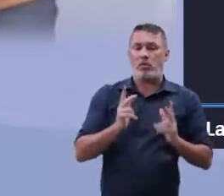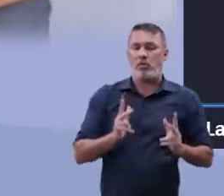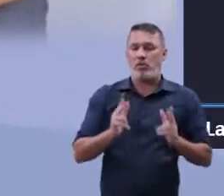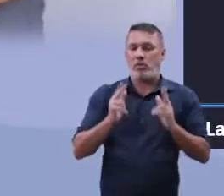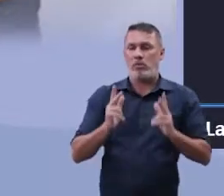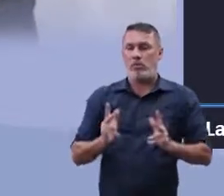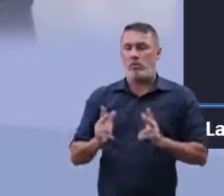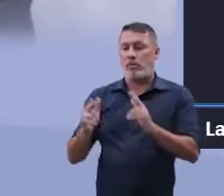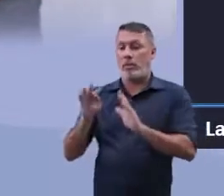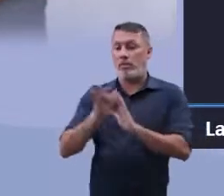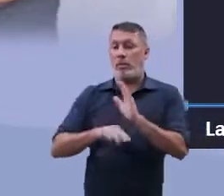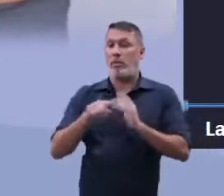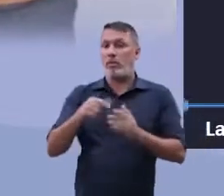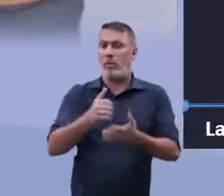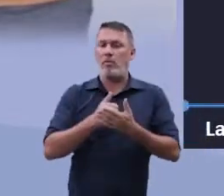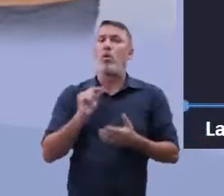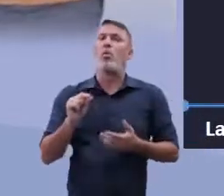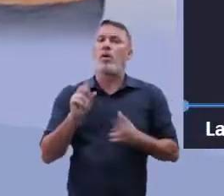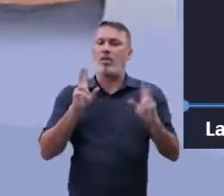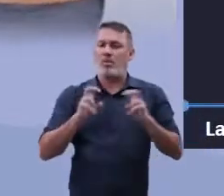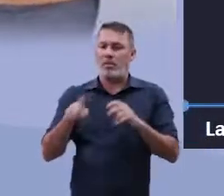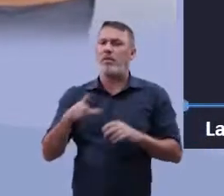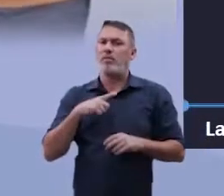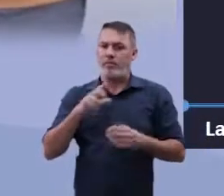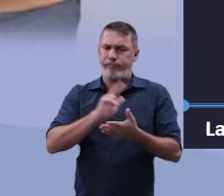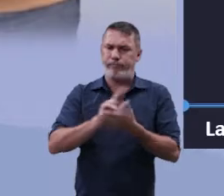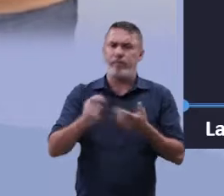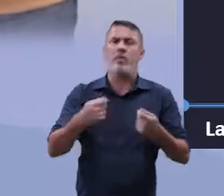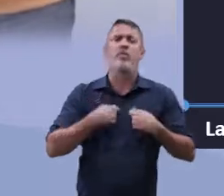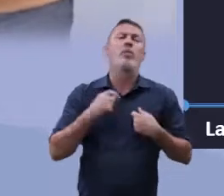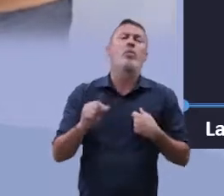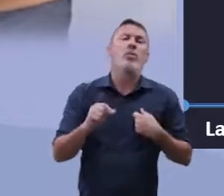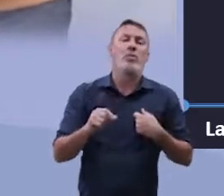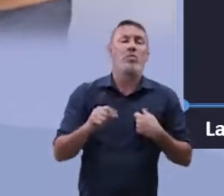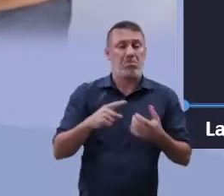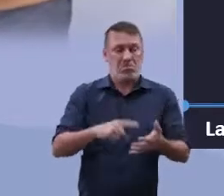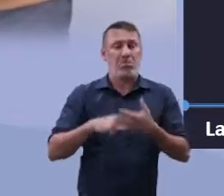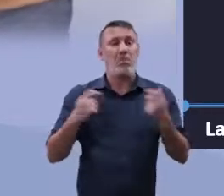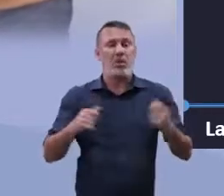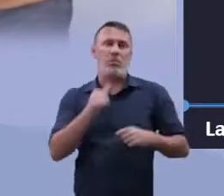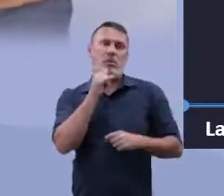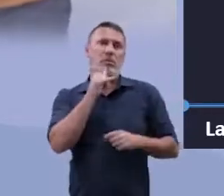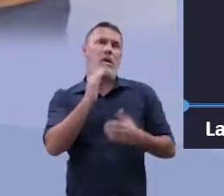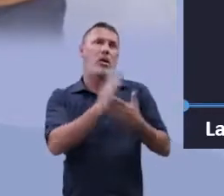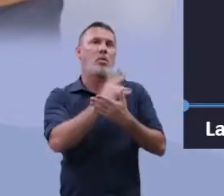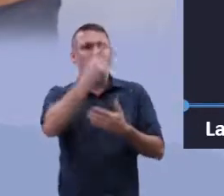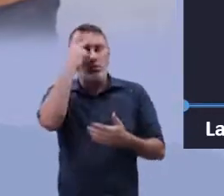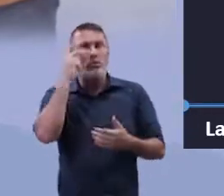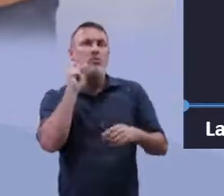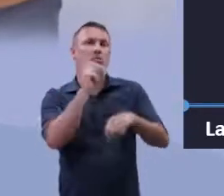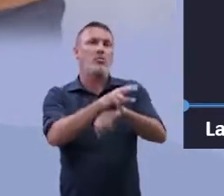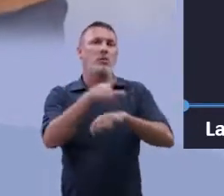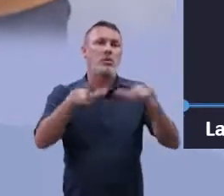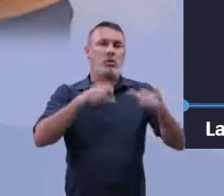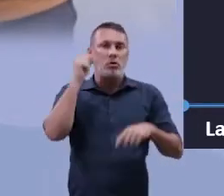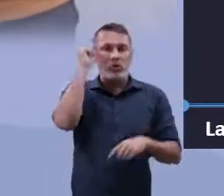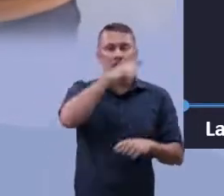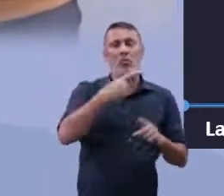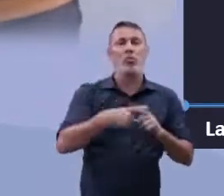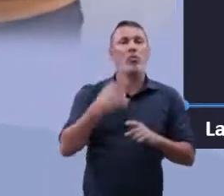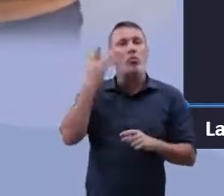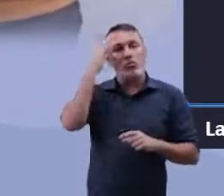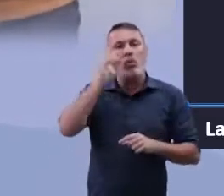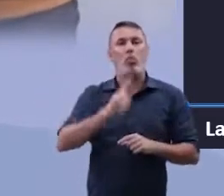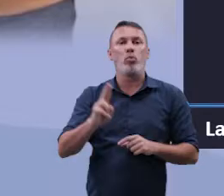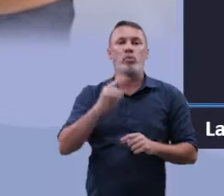falando? Principalmente no tema desse, às vezes o texto de apoio ele pode apresentar o seguinte, que algumas pessoas não têm oportunidade de emprego porque não